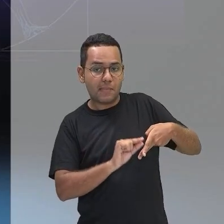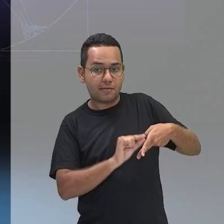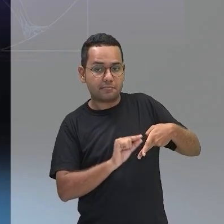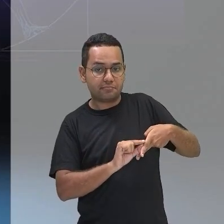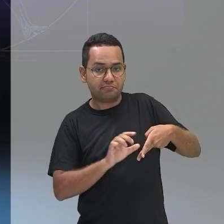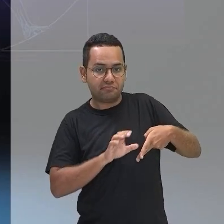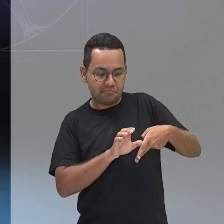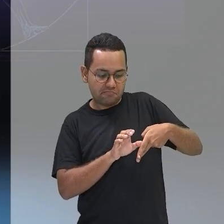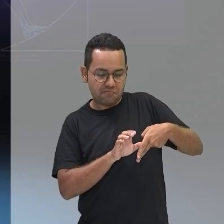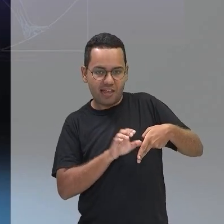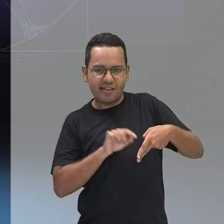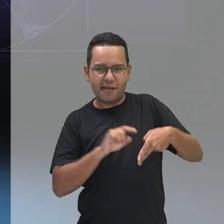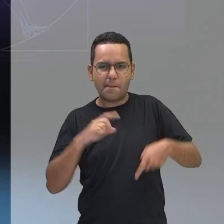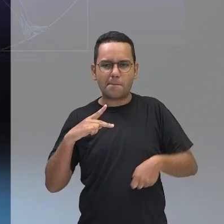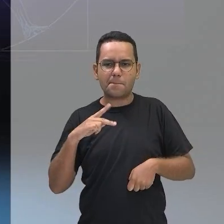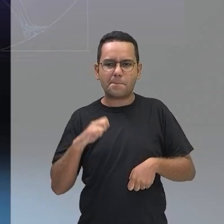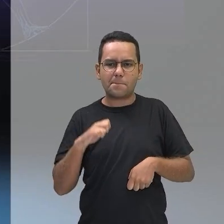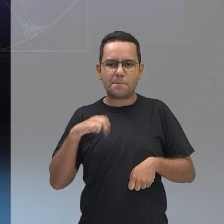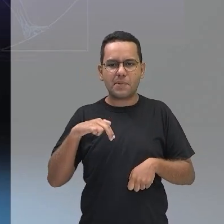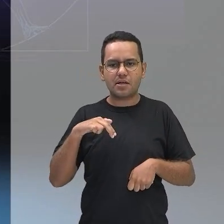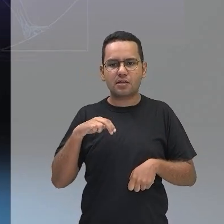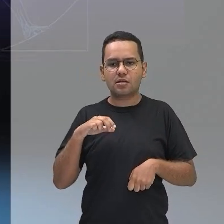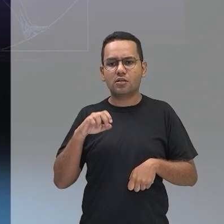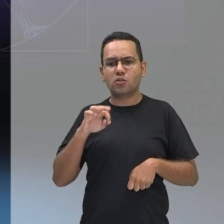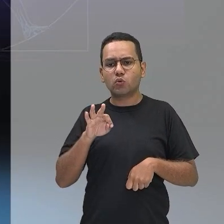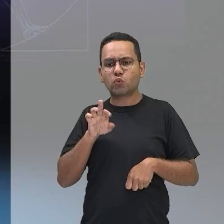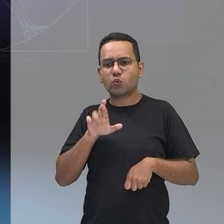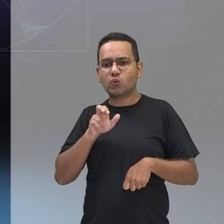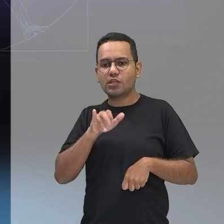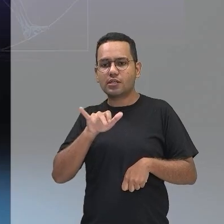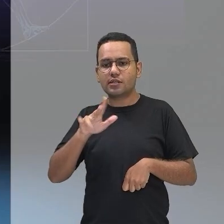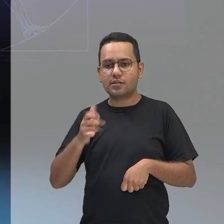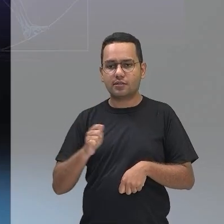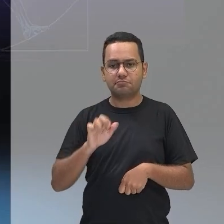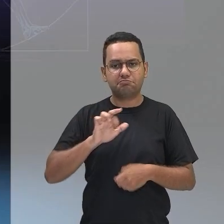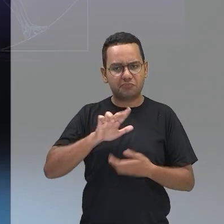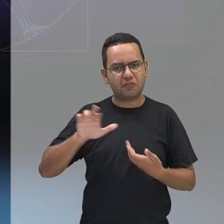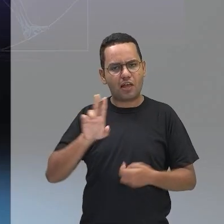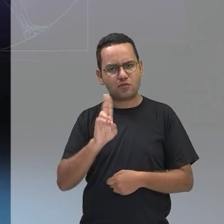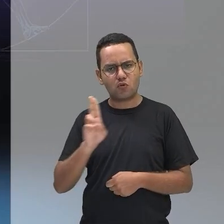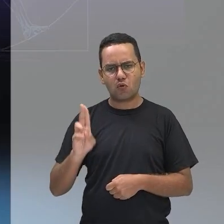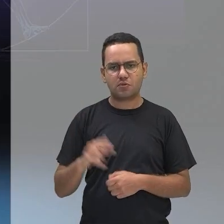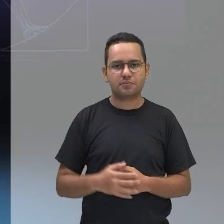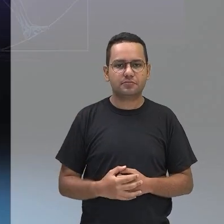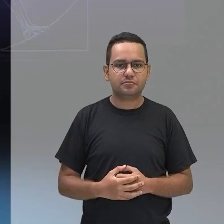batata da perna, né, que nós chamamos, temos outros nomes aí, né, específicos, né, que